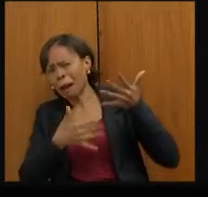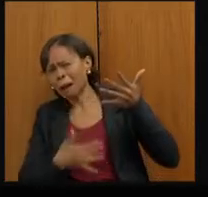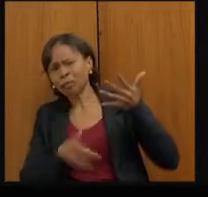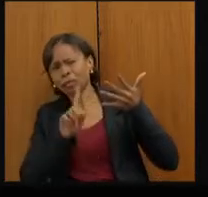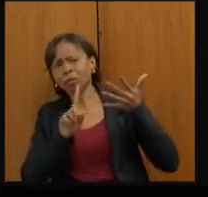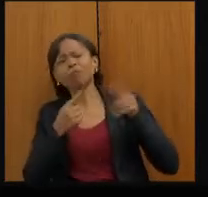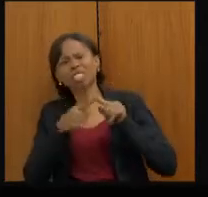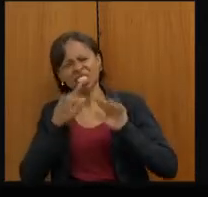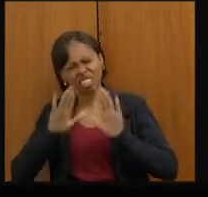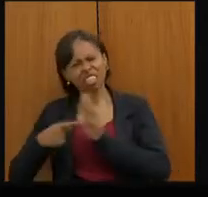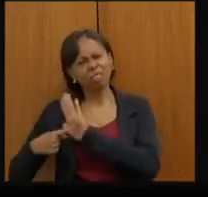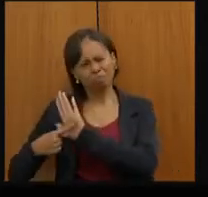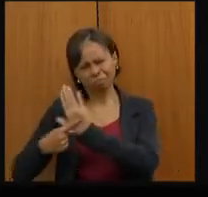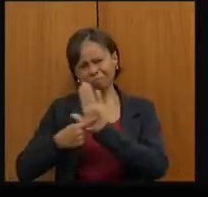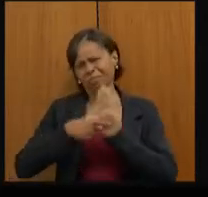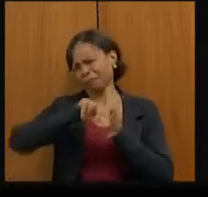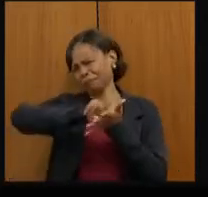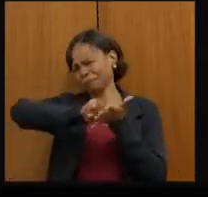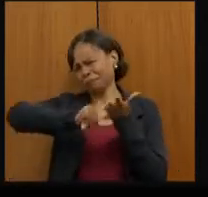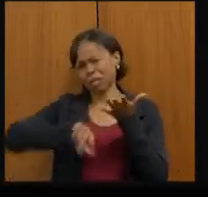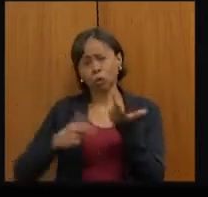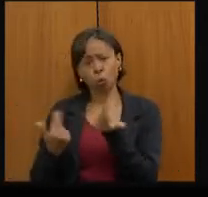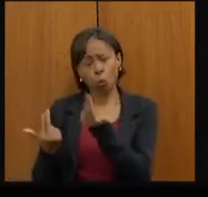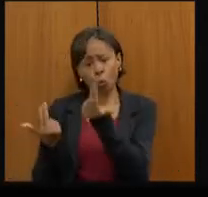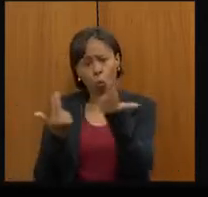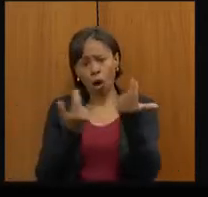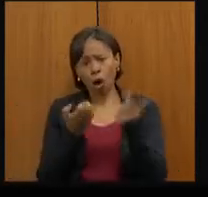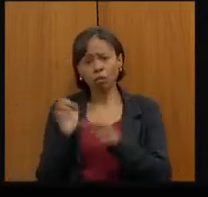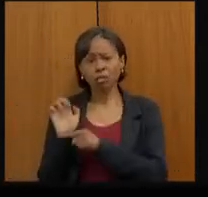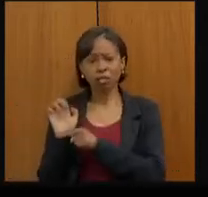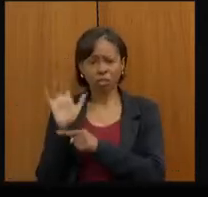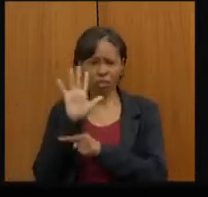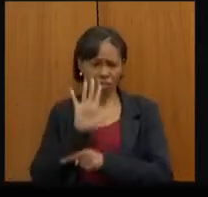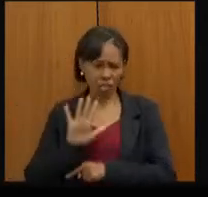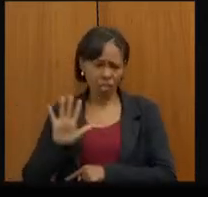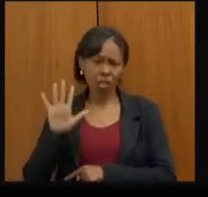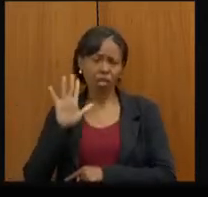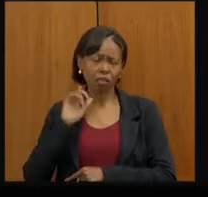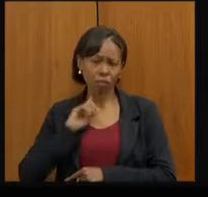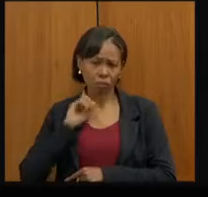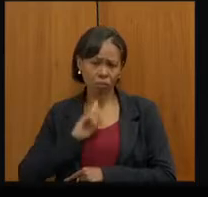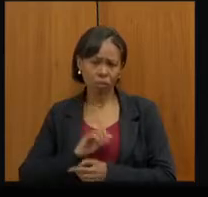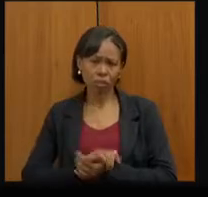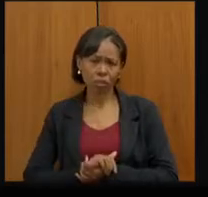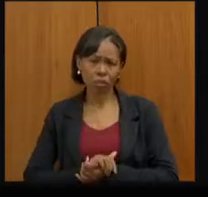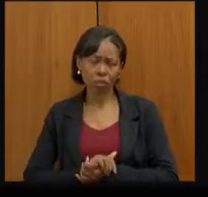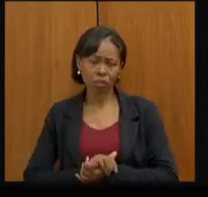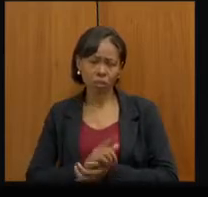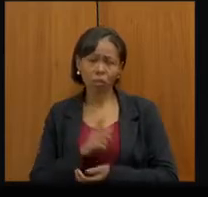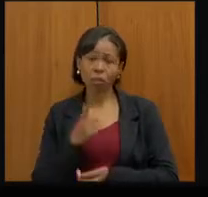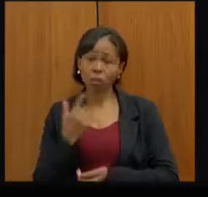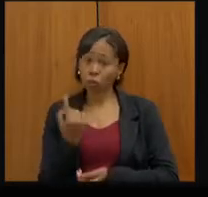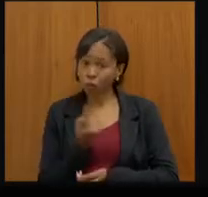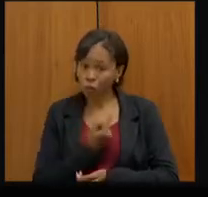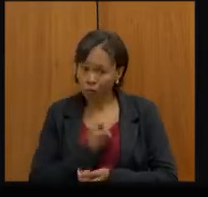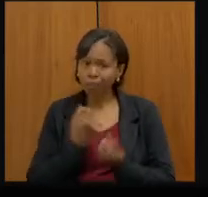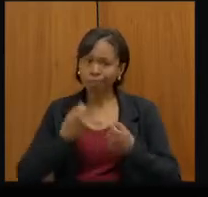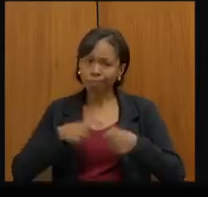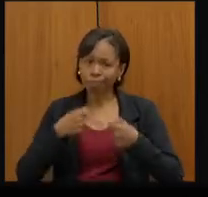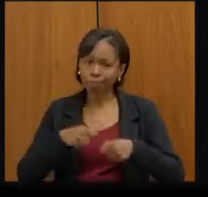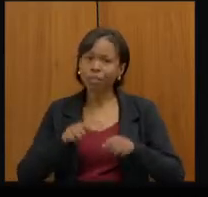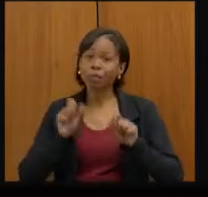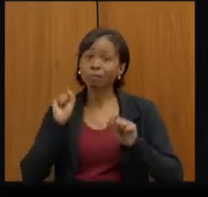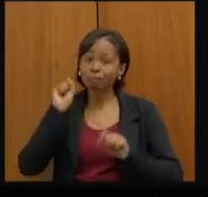iguais no estado todo e eu acho que nós precisamos sim nos